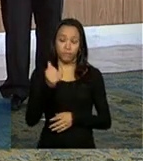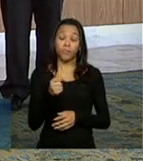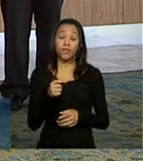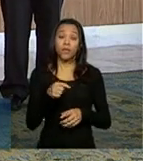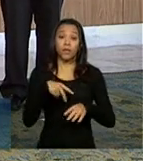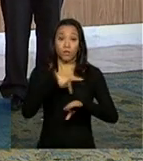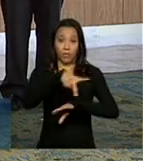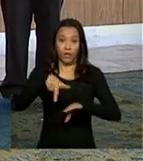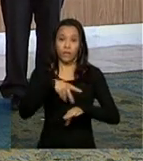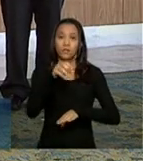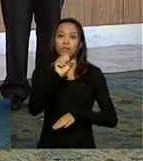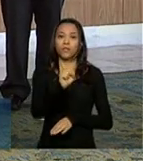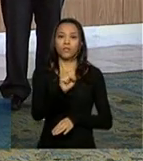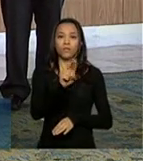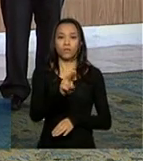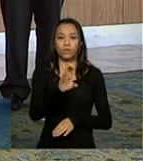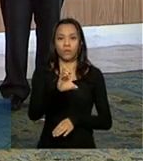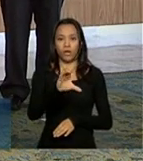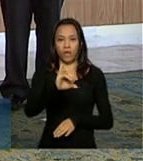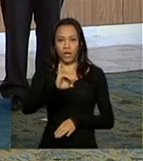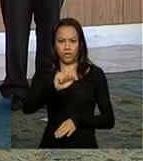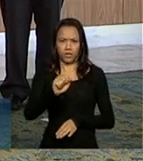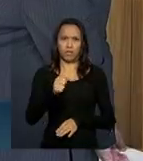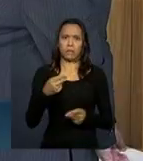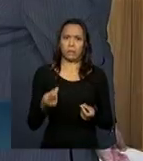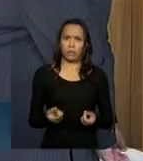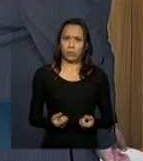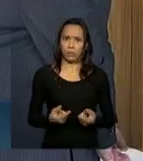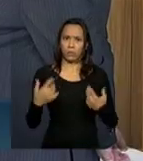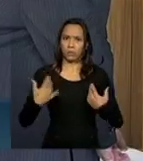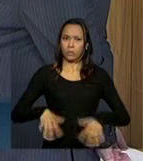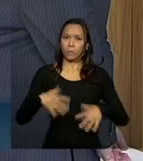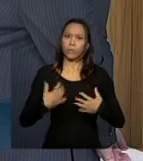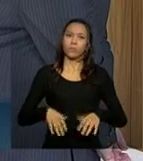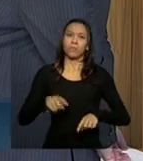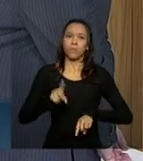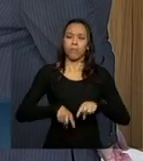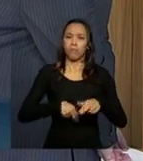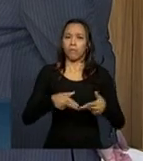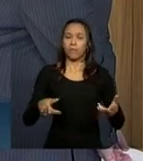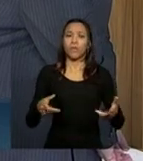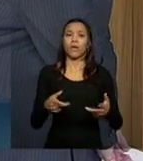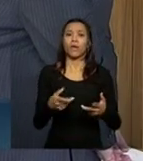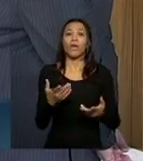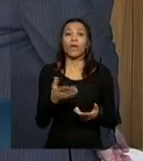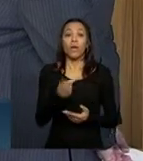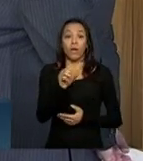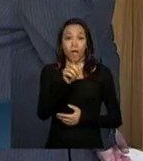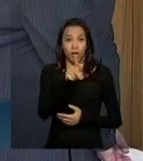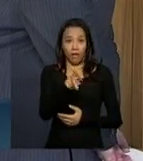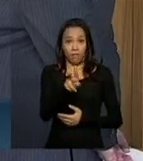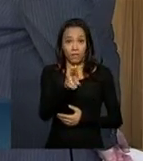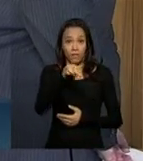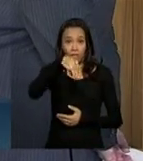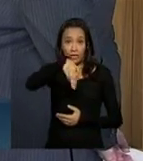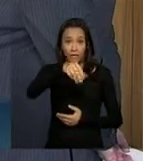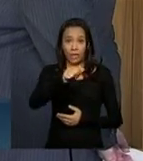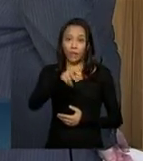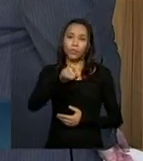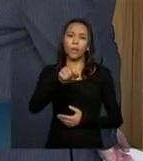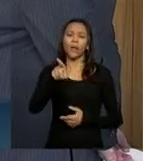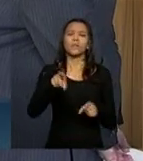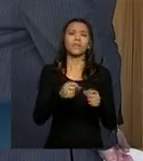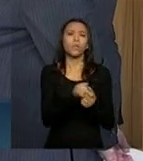país europeu rico em recursos naturais, uma população aí de cerca de 10 milhões de